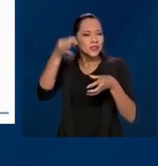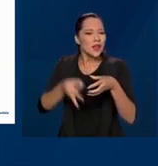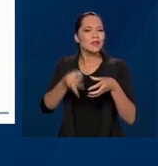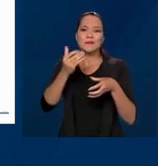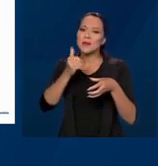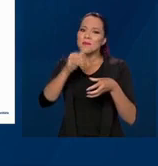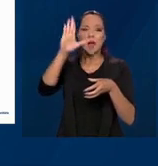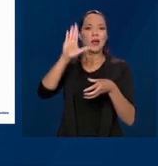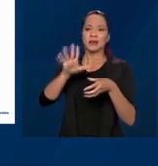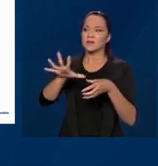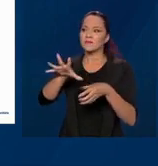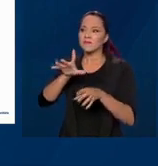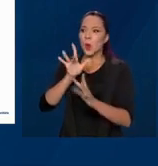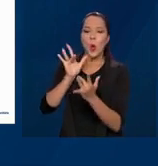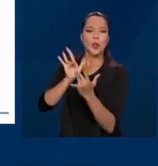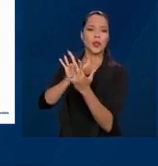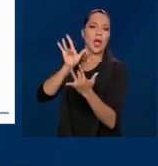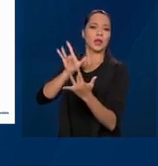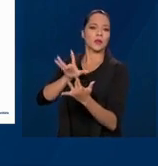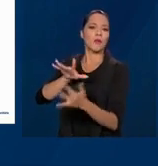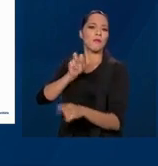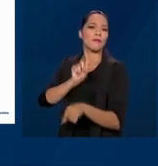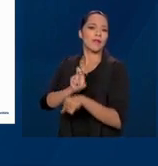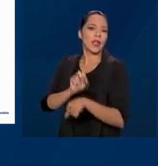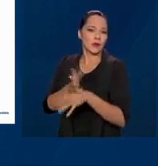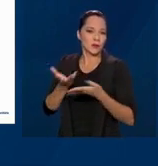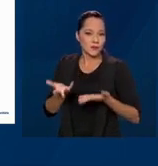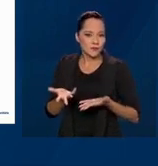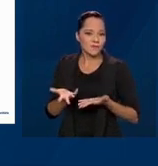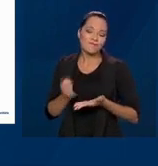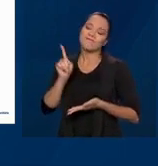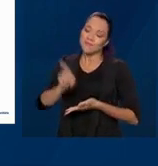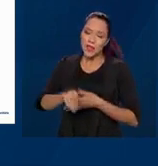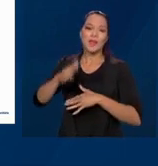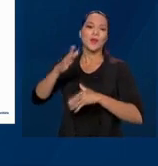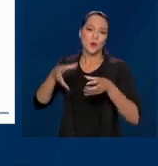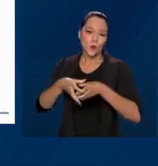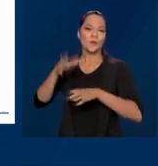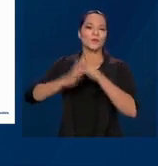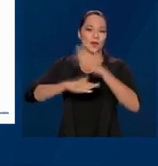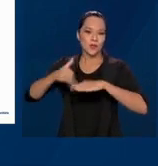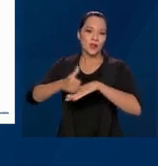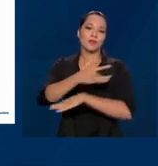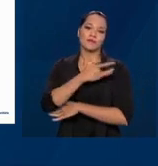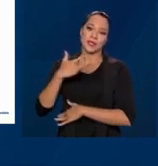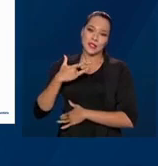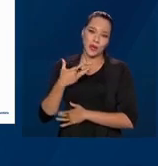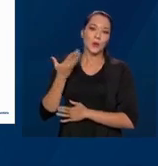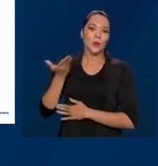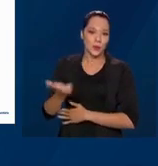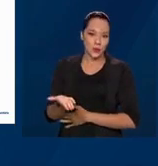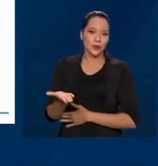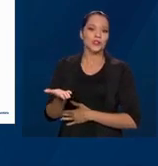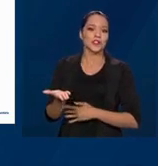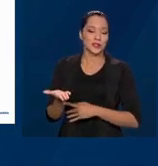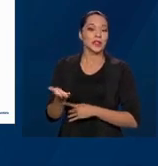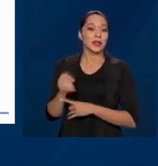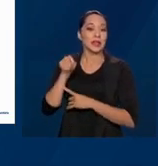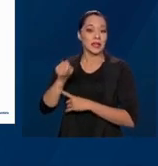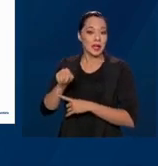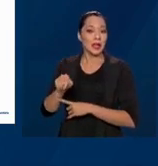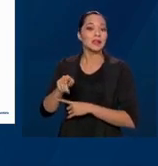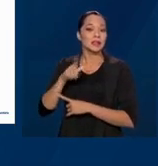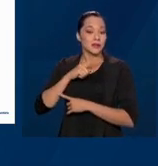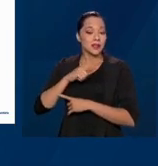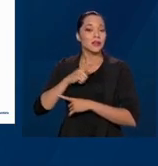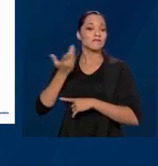maior chance de se expor ao vírus? Eram os profissionais de saúde que estavam tendo, pela